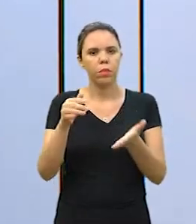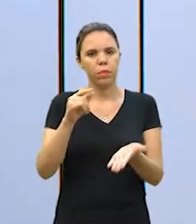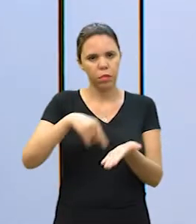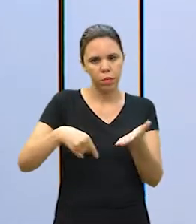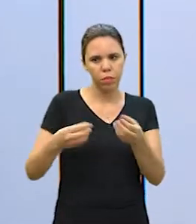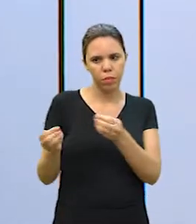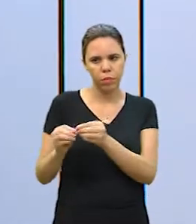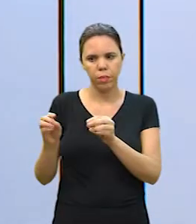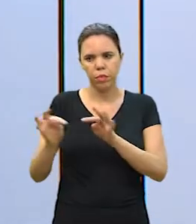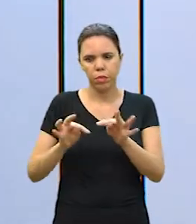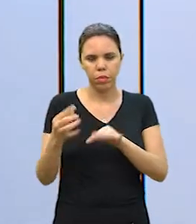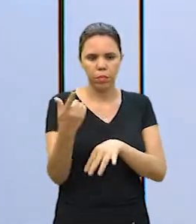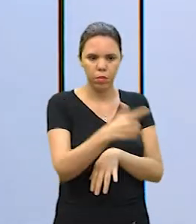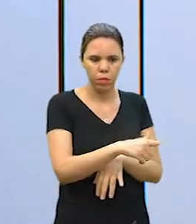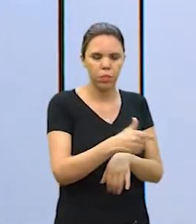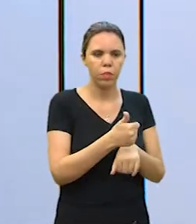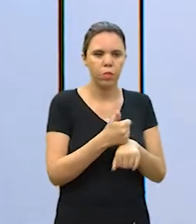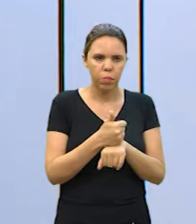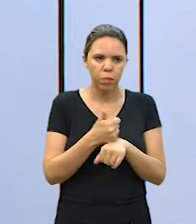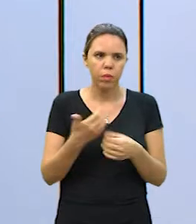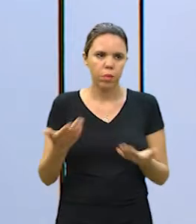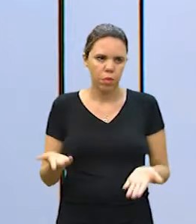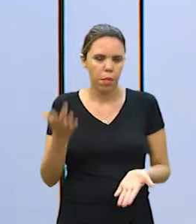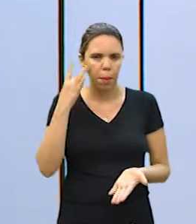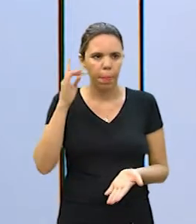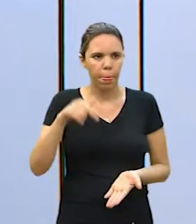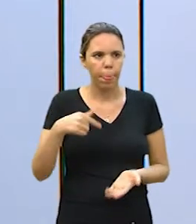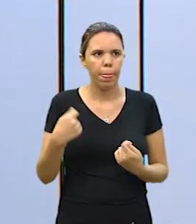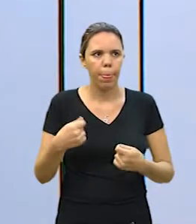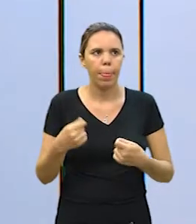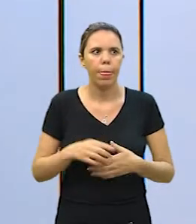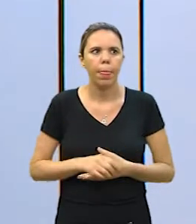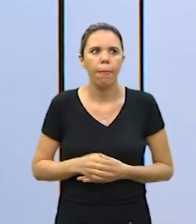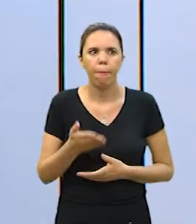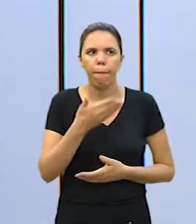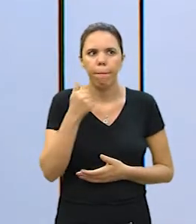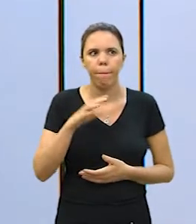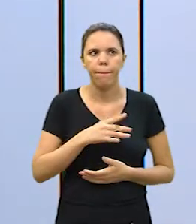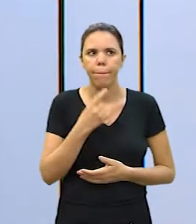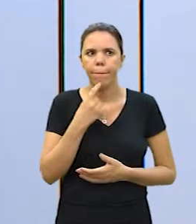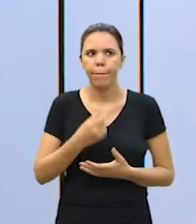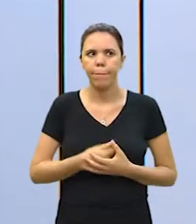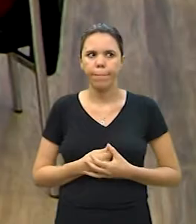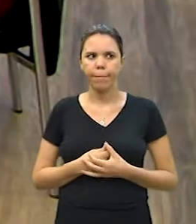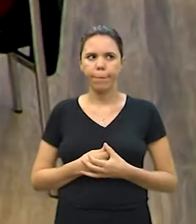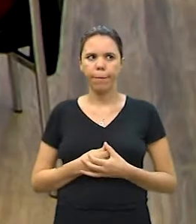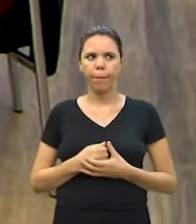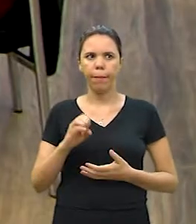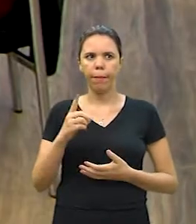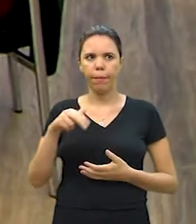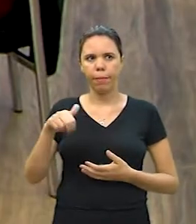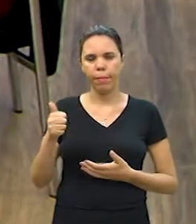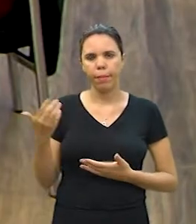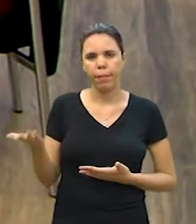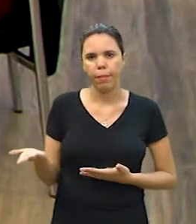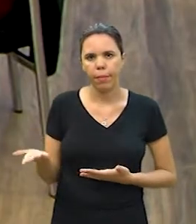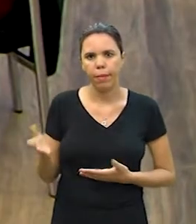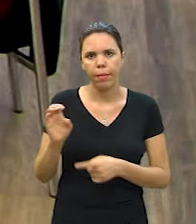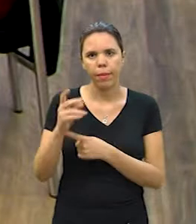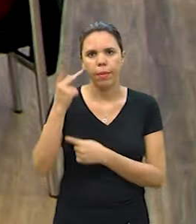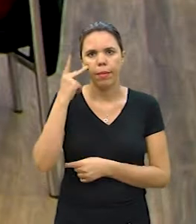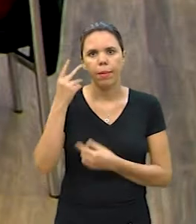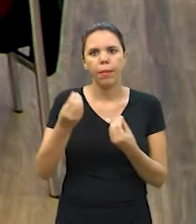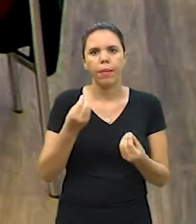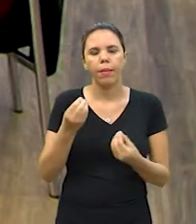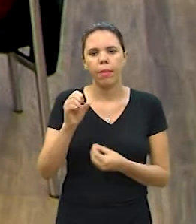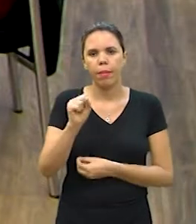esse exame que passe para uma especialidade. Eu acho que é isso que nós precisamos ainda melhorar na cidade de Campinas. Edna, no